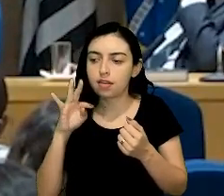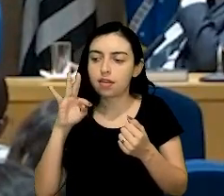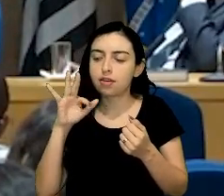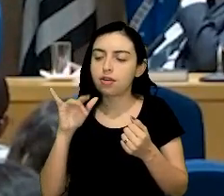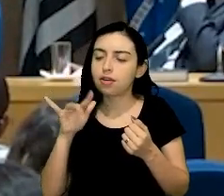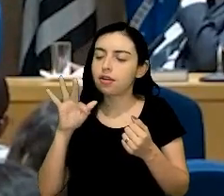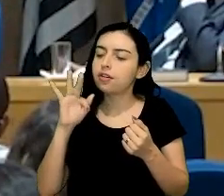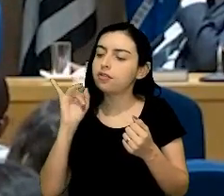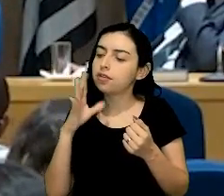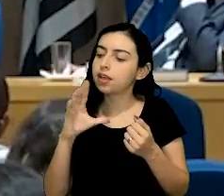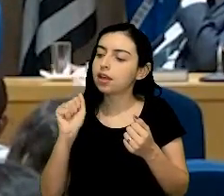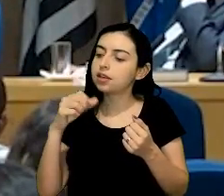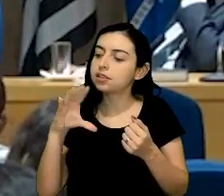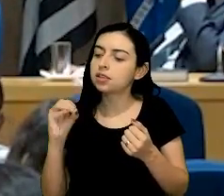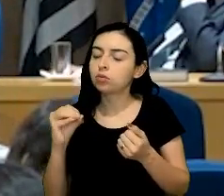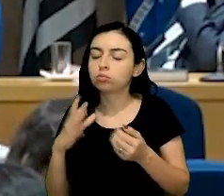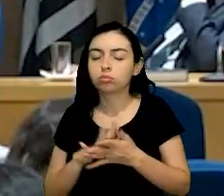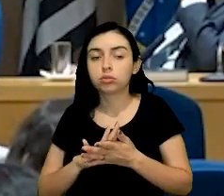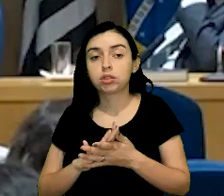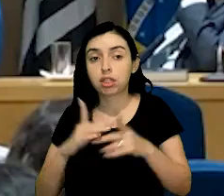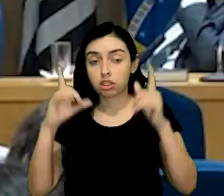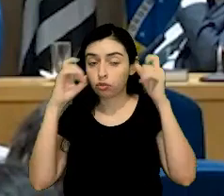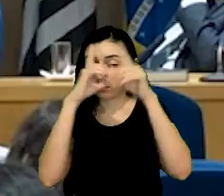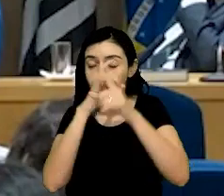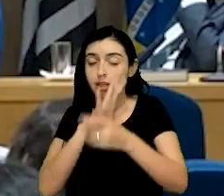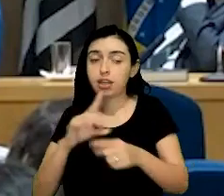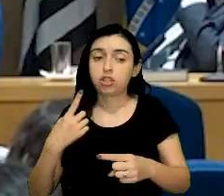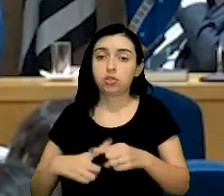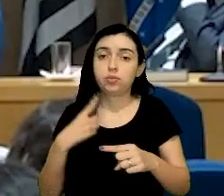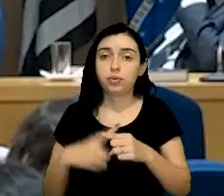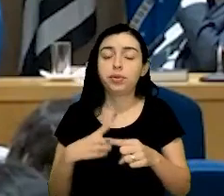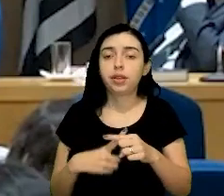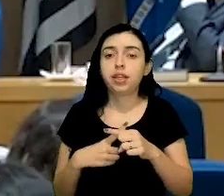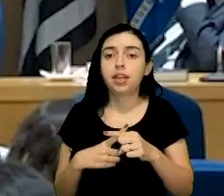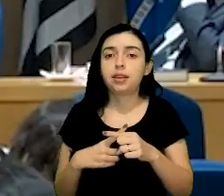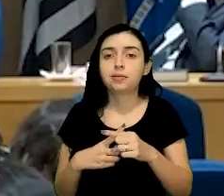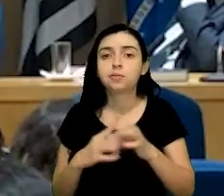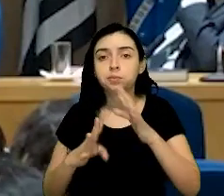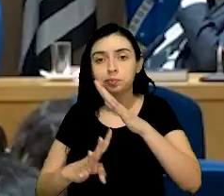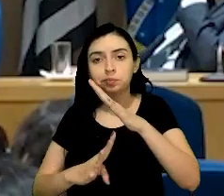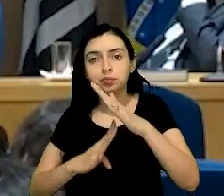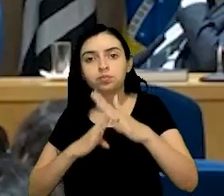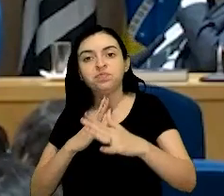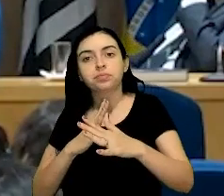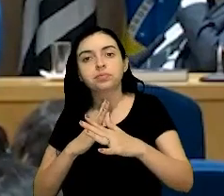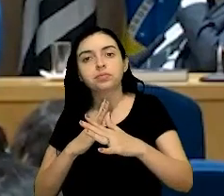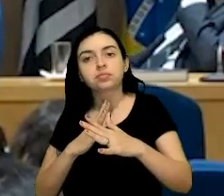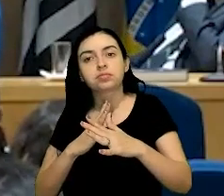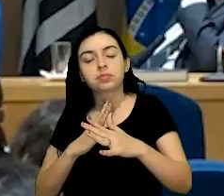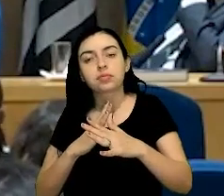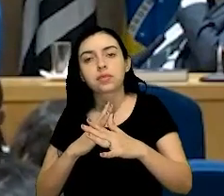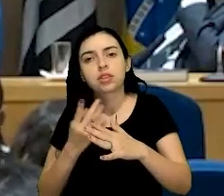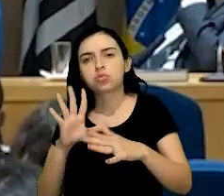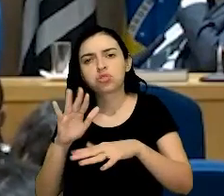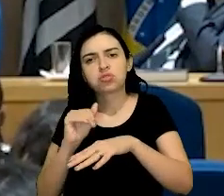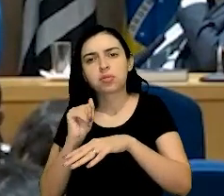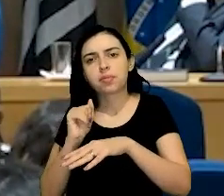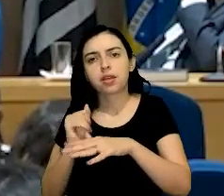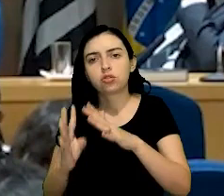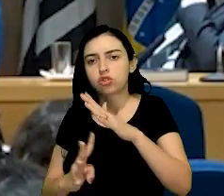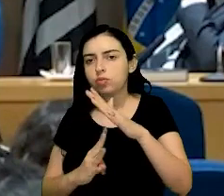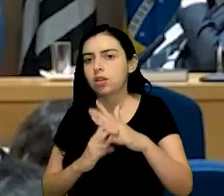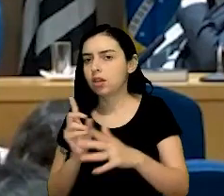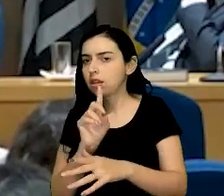sul-sul. Então, esse é um desafio, porque o migrante altamente qualificado nem é chamado de imigrante, ele é chamado de